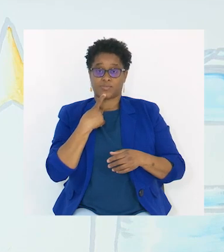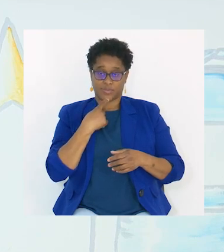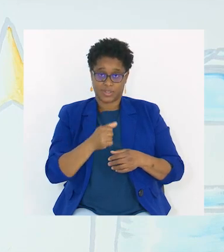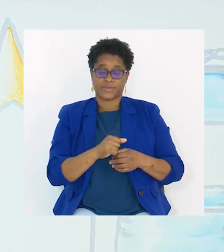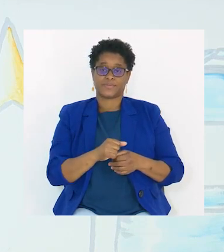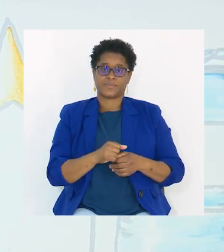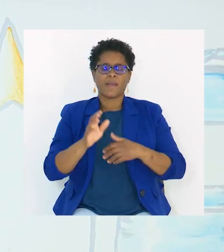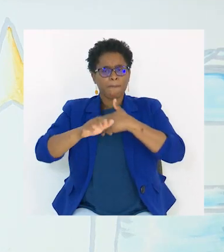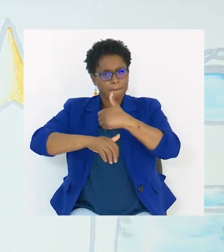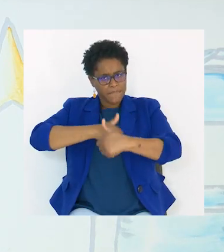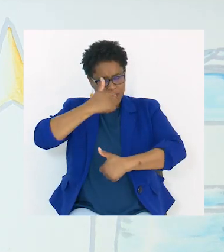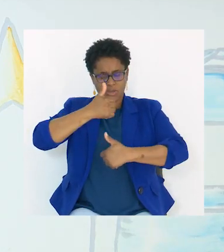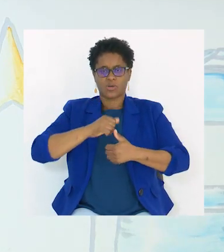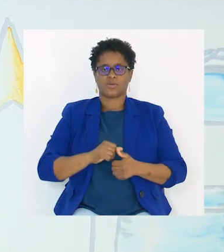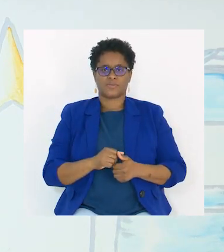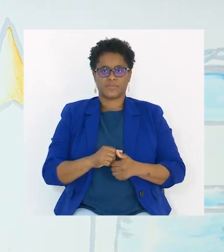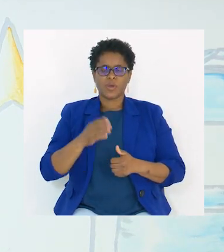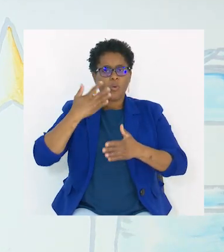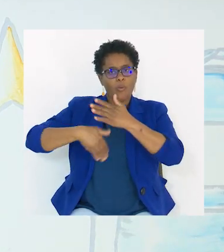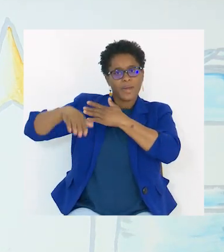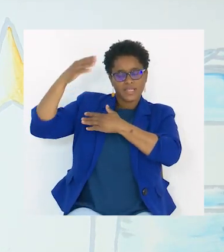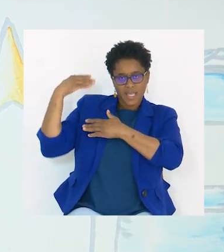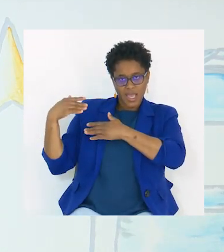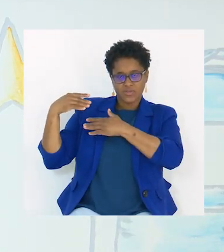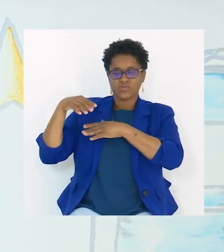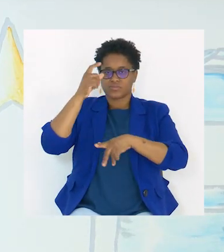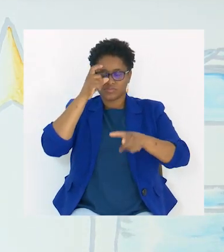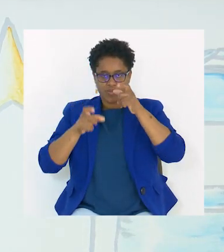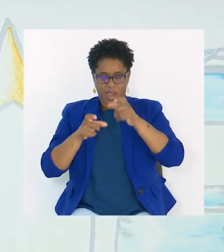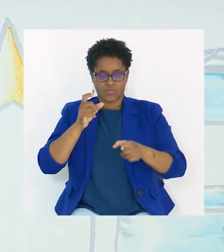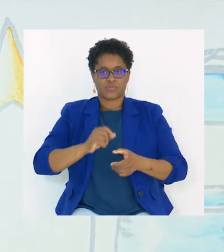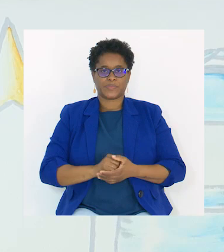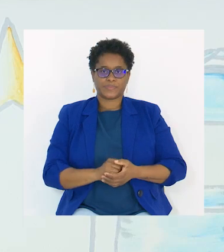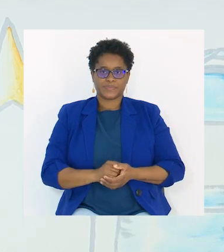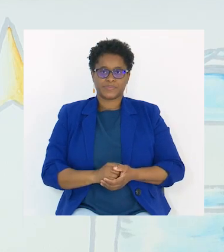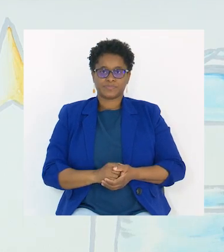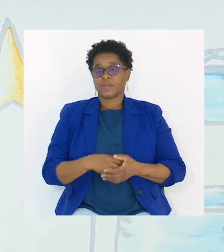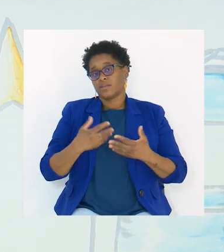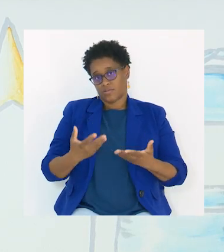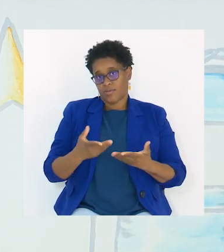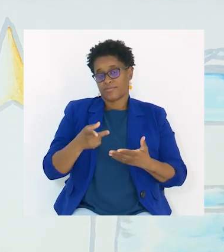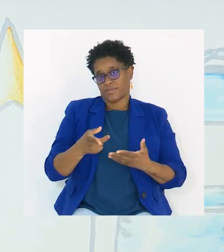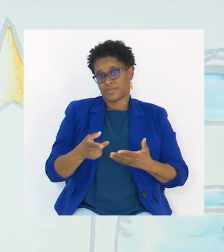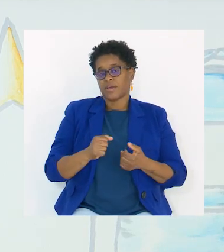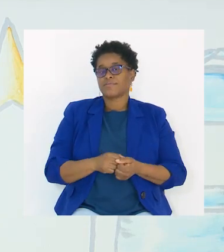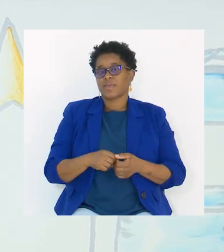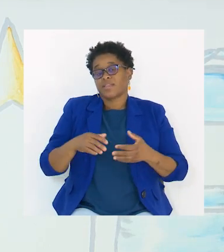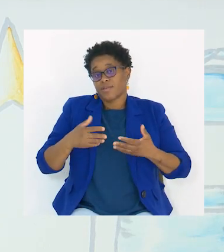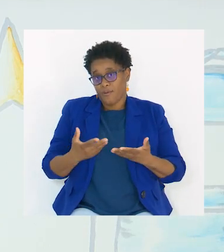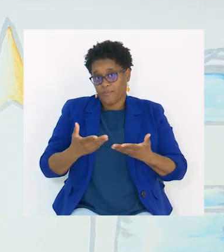compreender melhor o passado humano. Nesse caso,